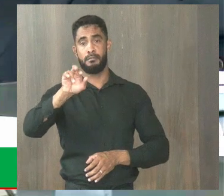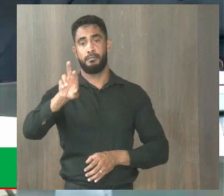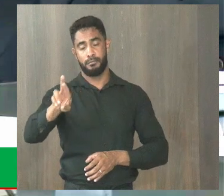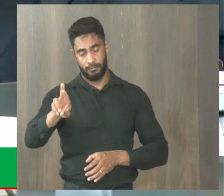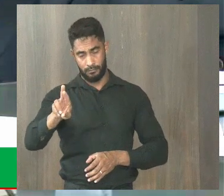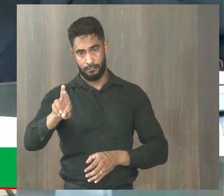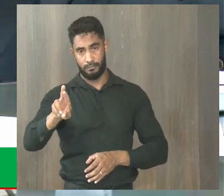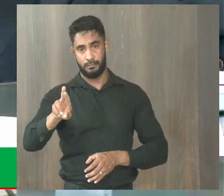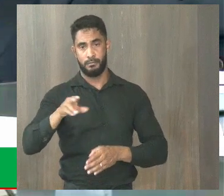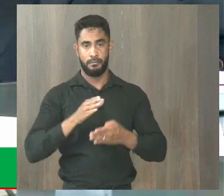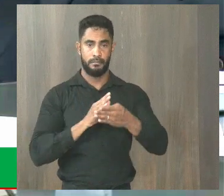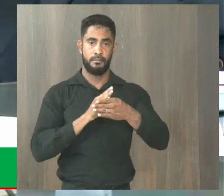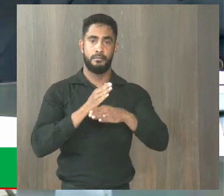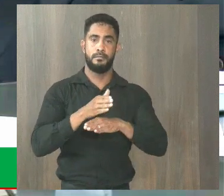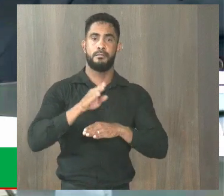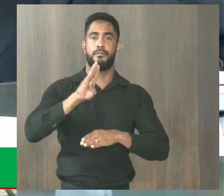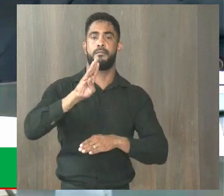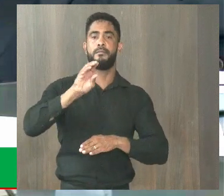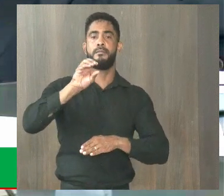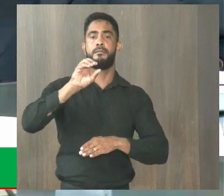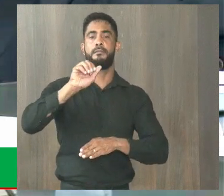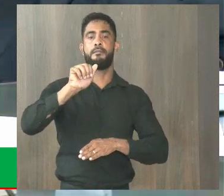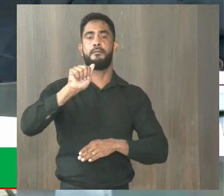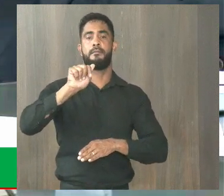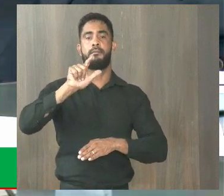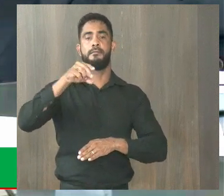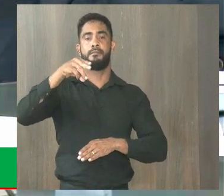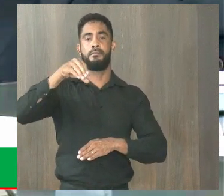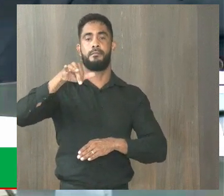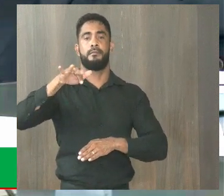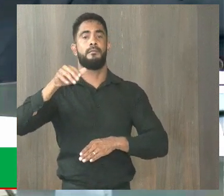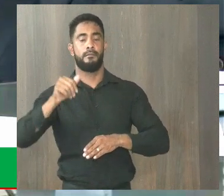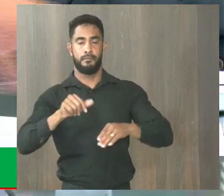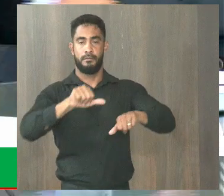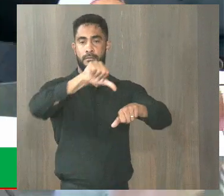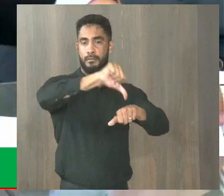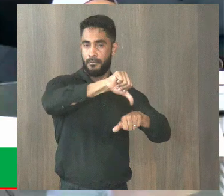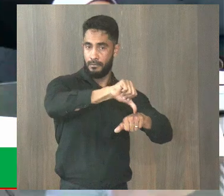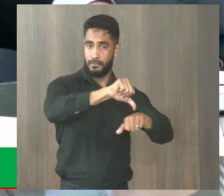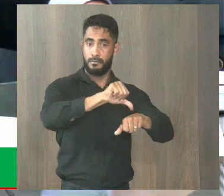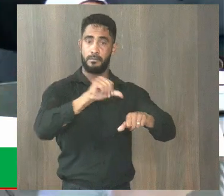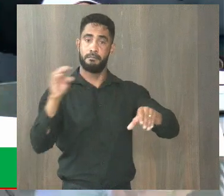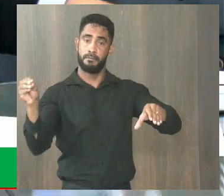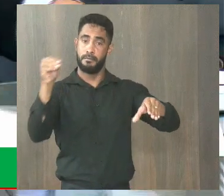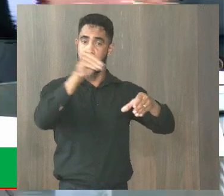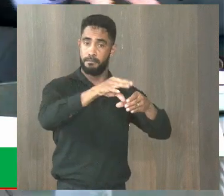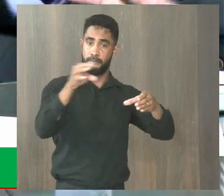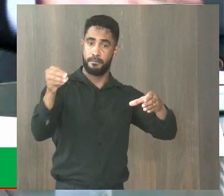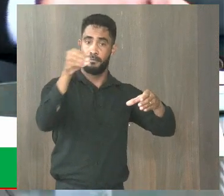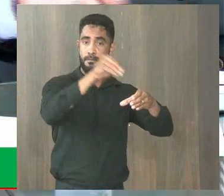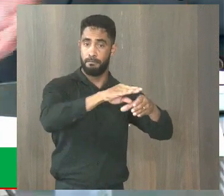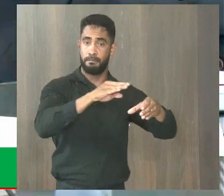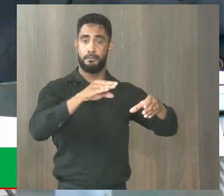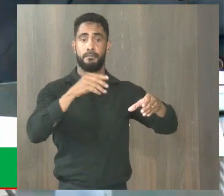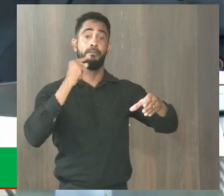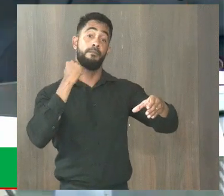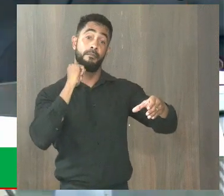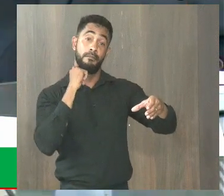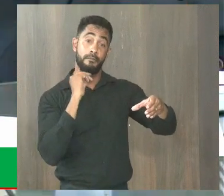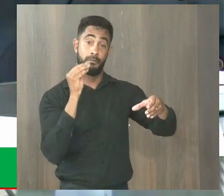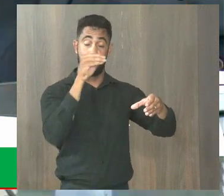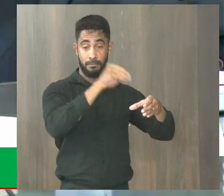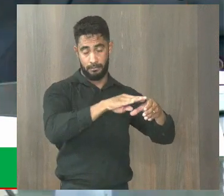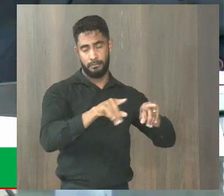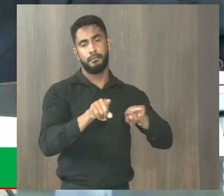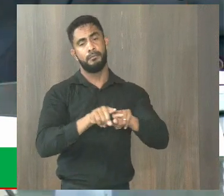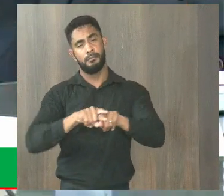aí, na entrada do Balneário da Barragem, Bico da Pedra, colocou lá, né, um apoio ali para receber o lixo da